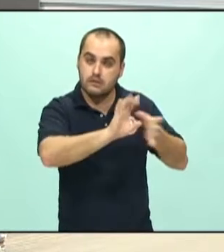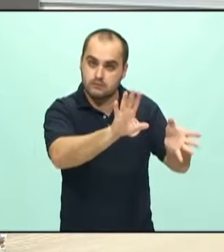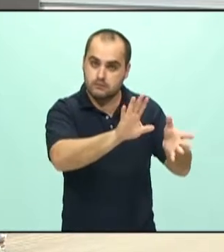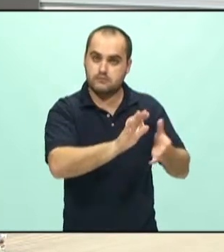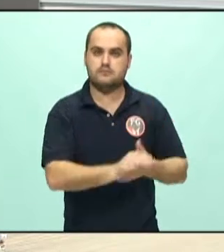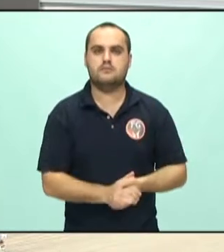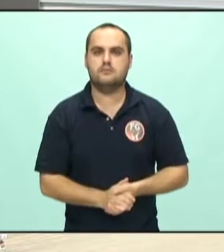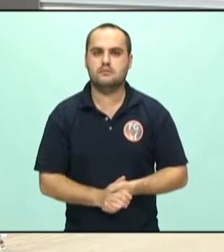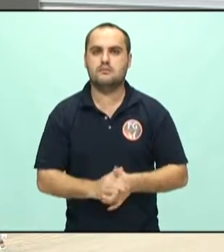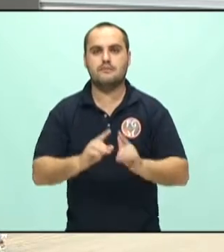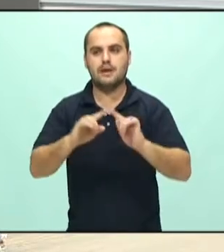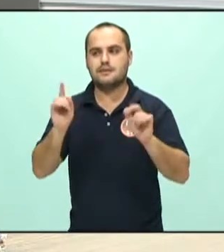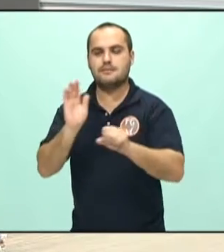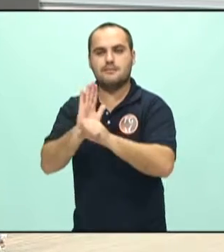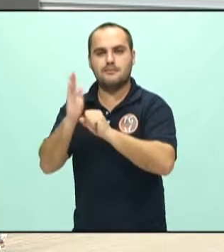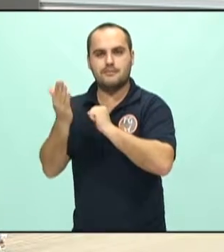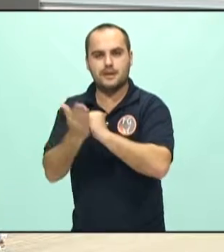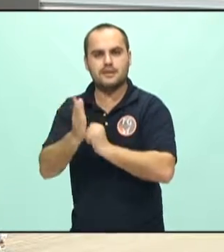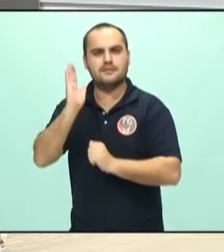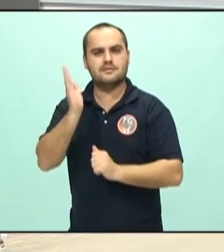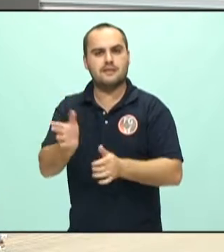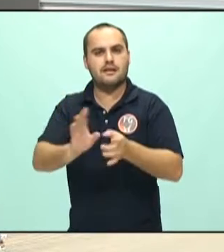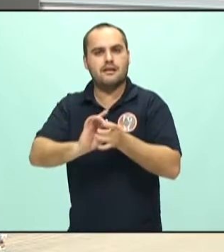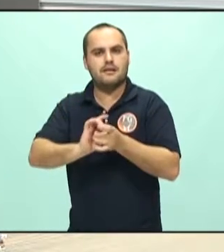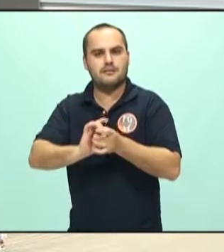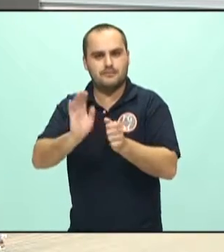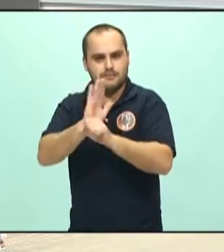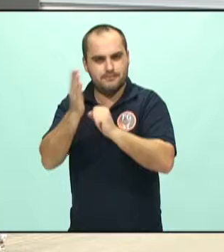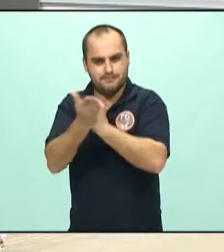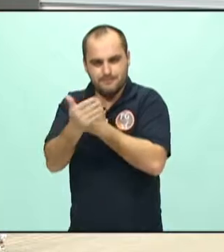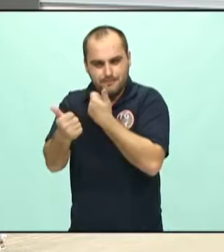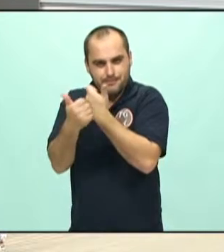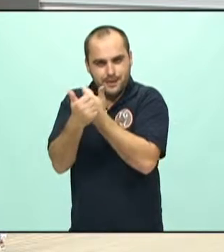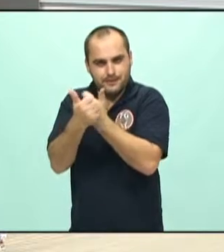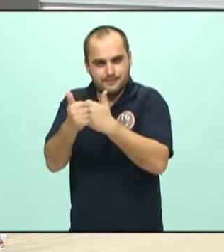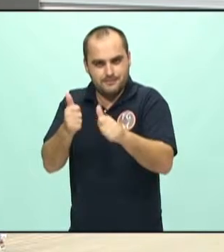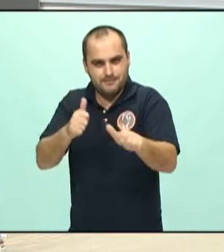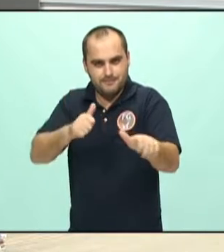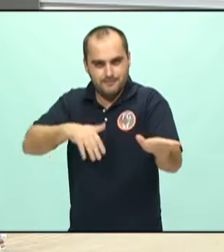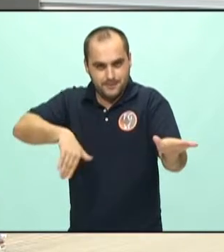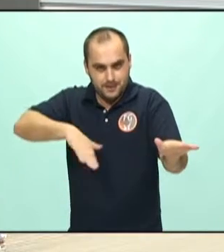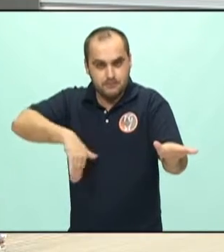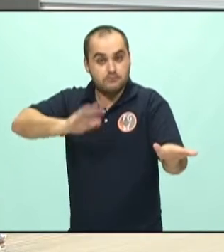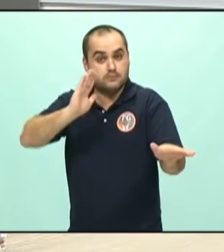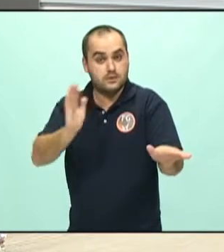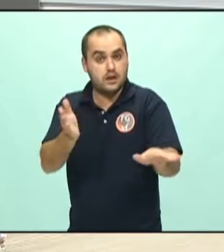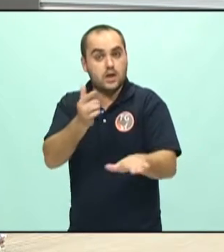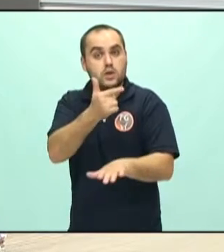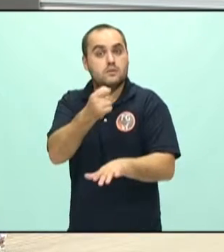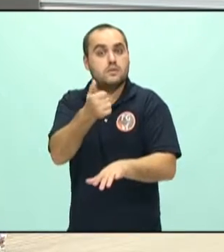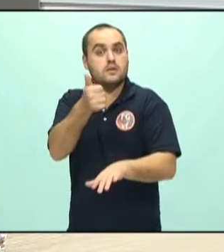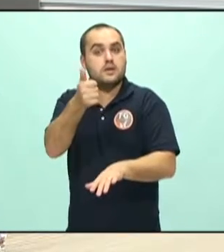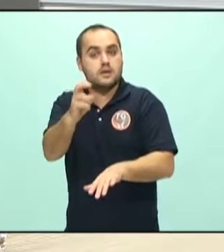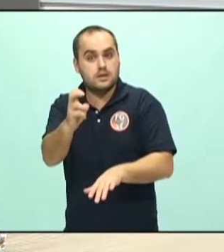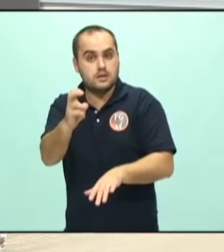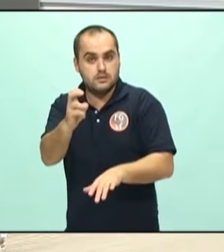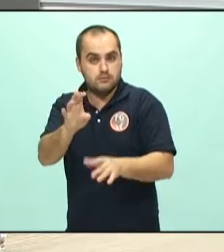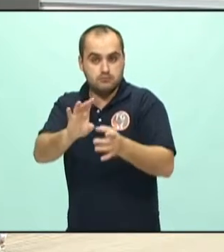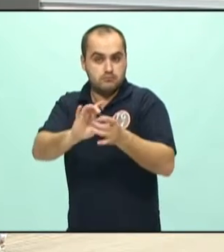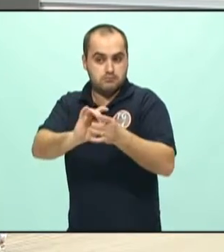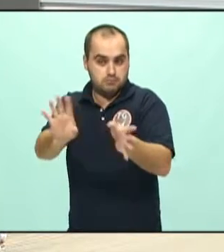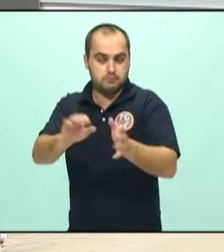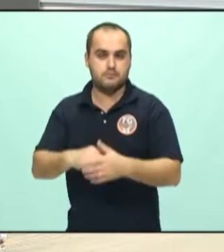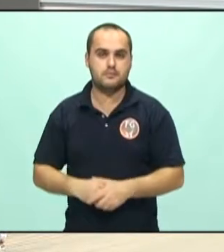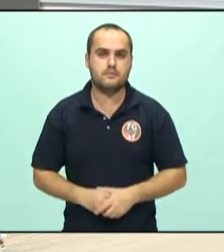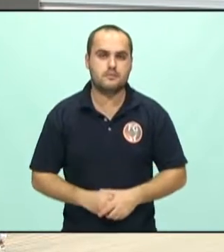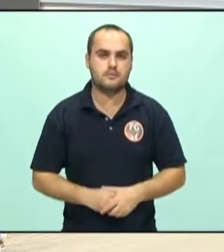próximo à praia já estão liberados desde 2015 é parte do princípio de que todos já deverão estar ligados mas